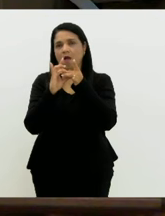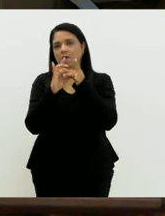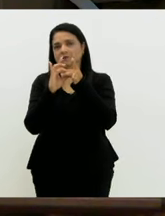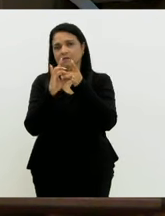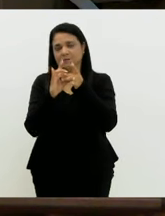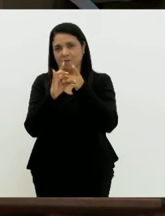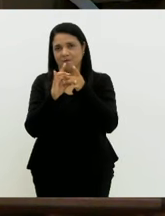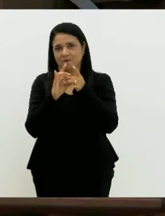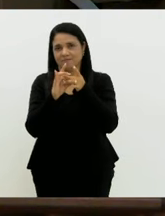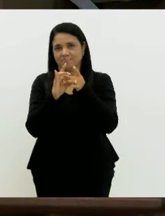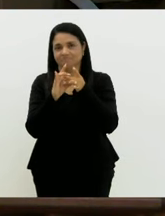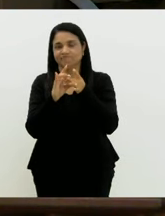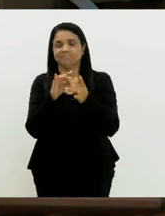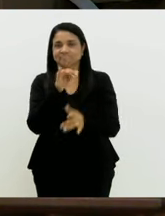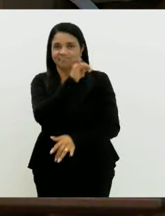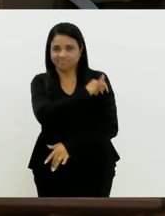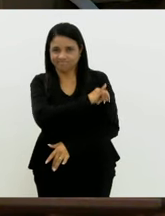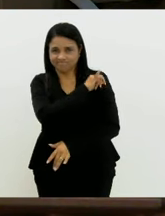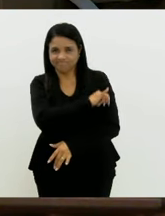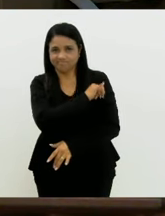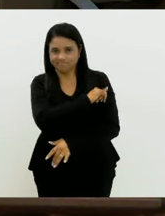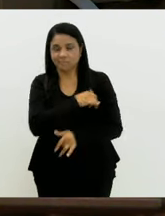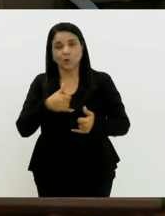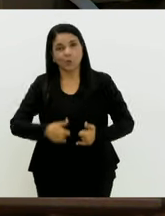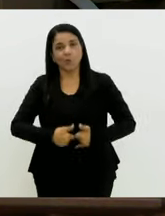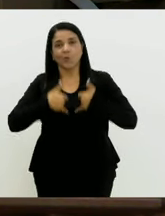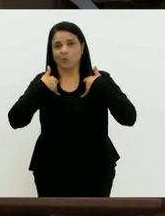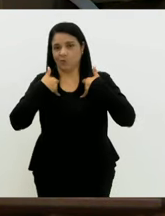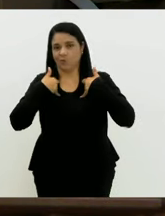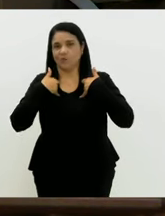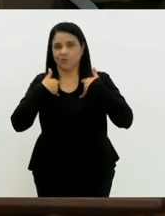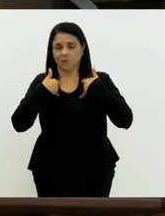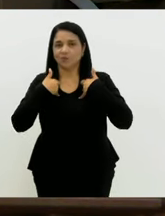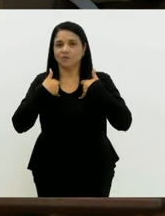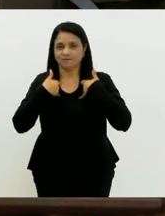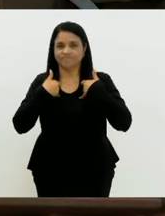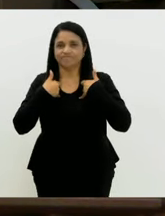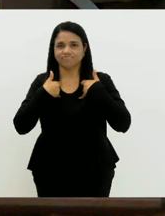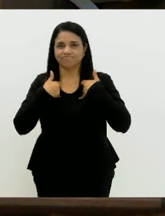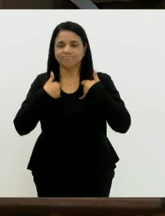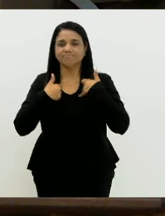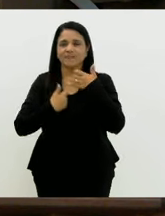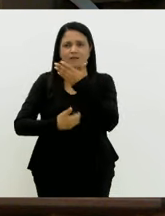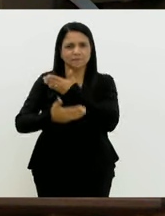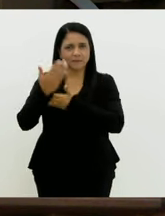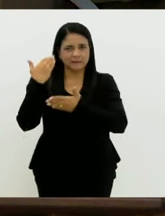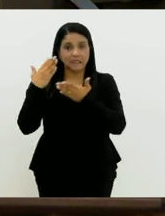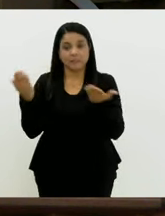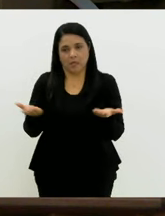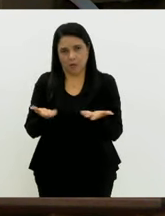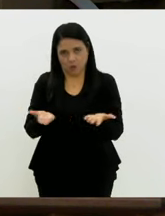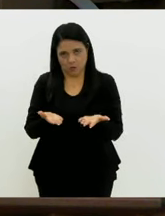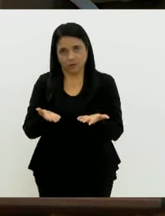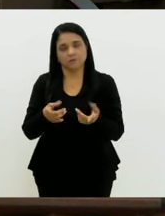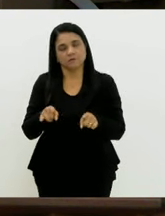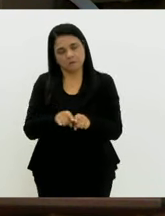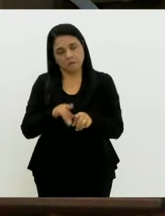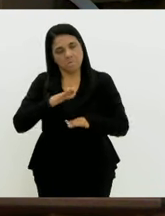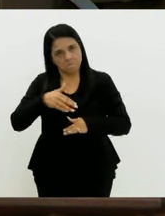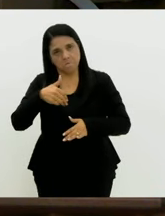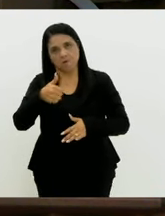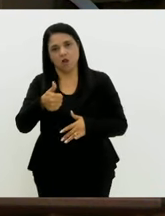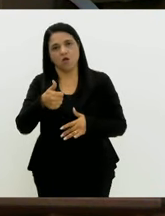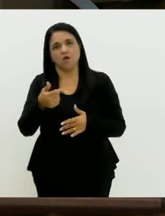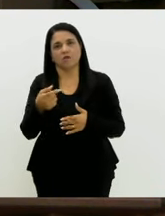o nosso Rio de Janeiro seja motivo de orgulho para a gente, como já foi um dia, como tem melhorado muito, eu tenho certeza que vai